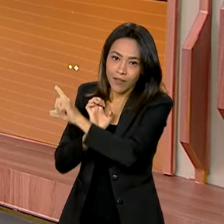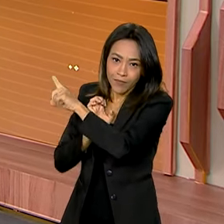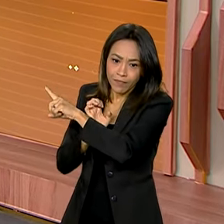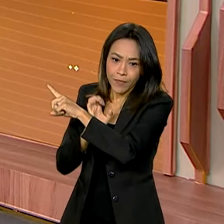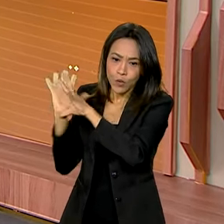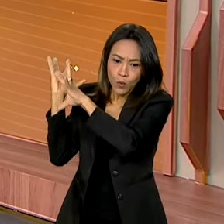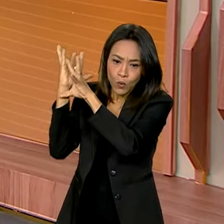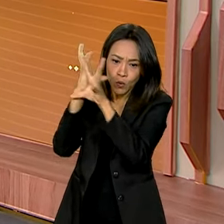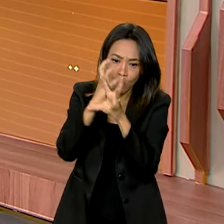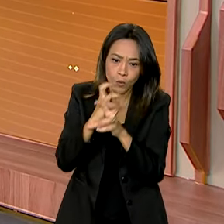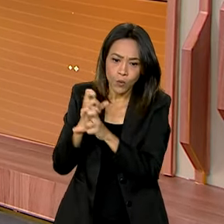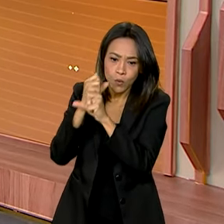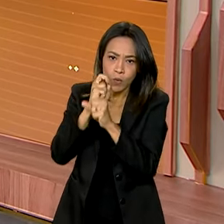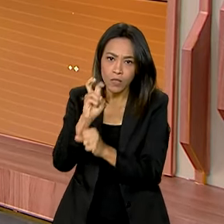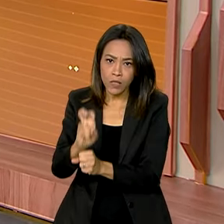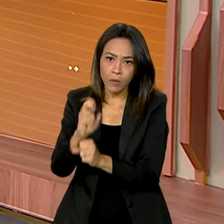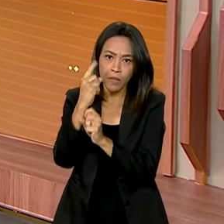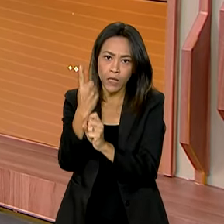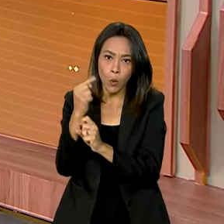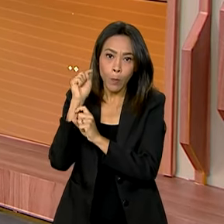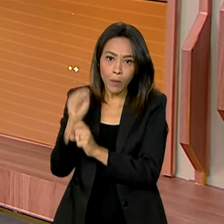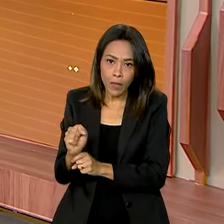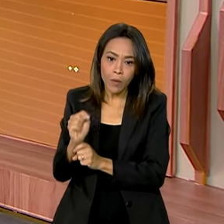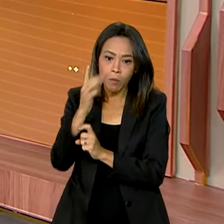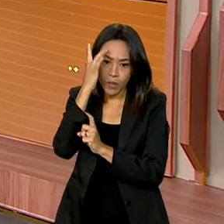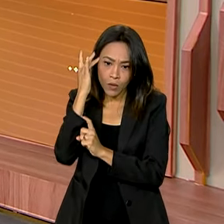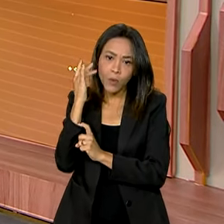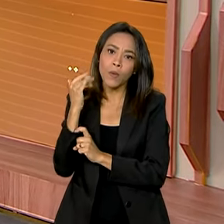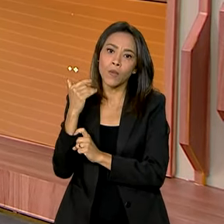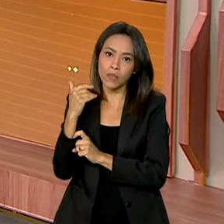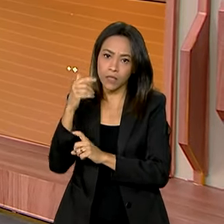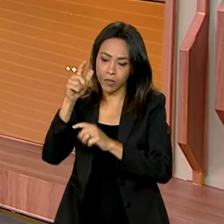51 mil habitantes, isso segundo o censo do IBGE